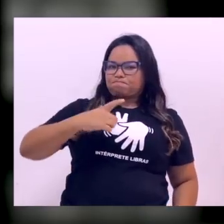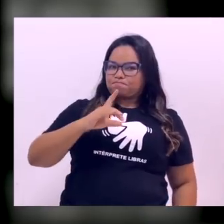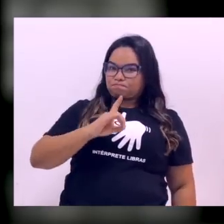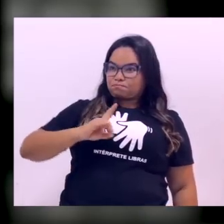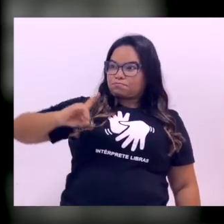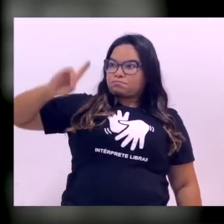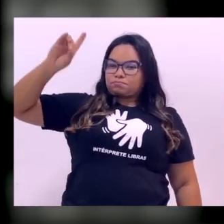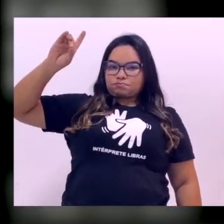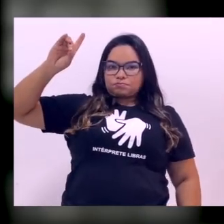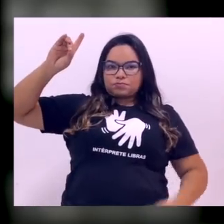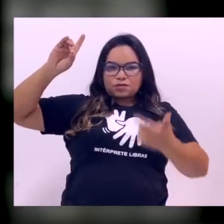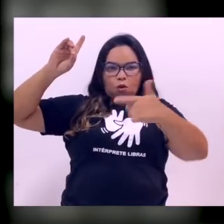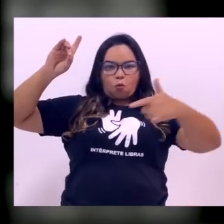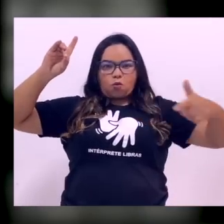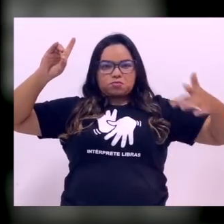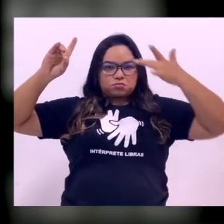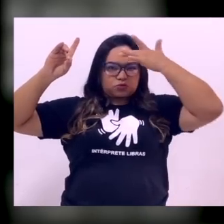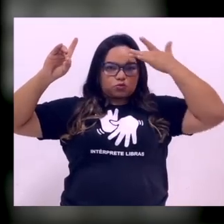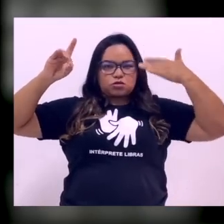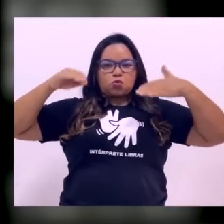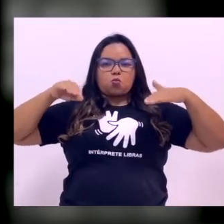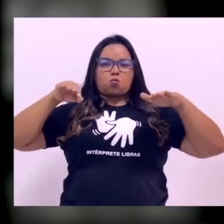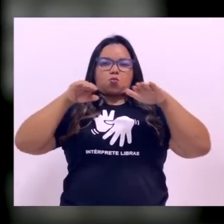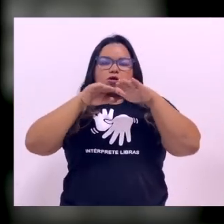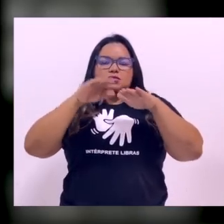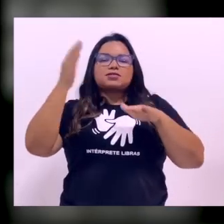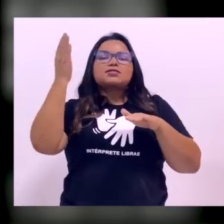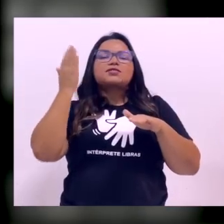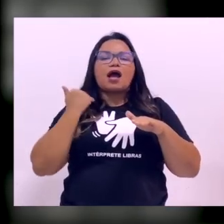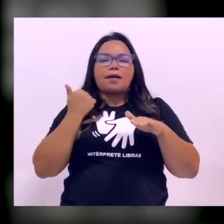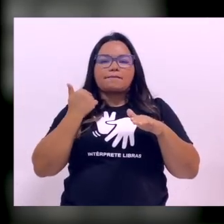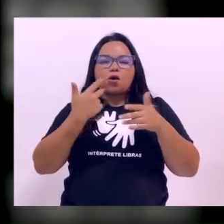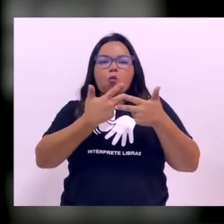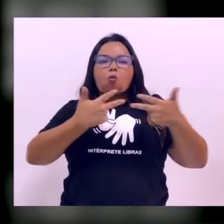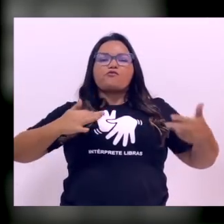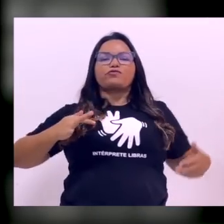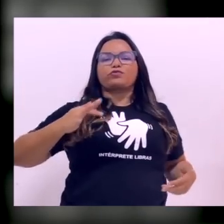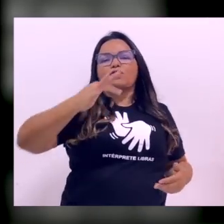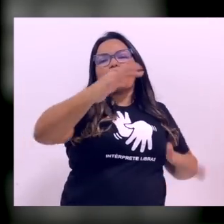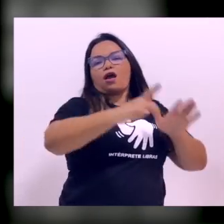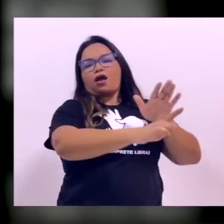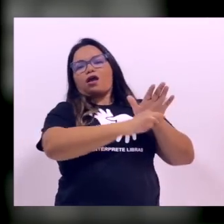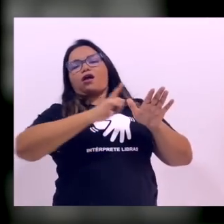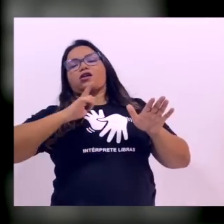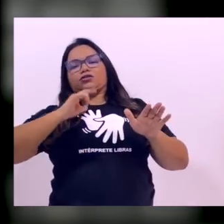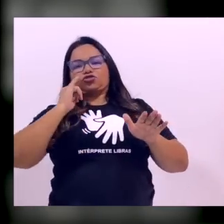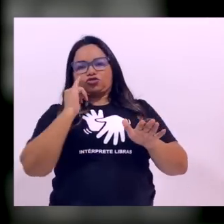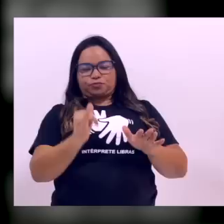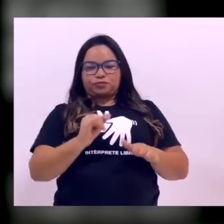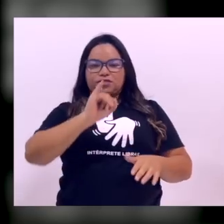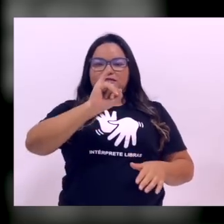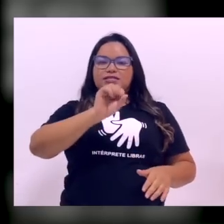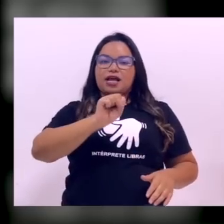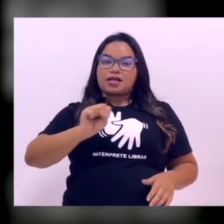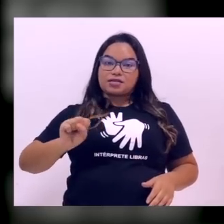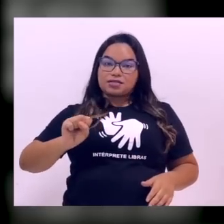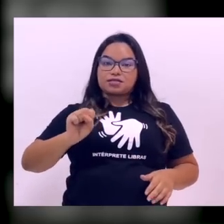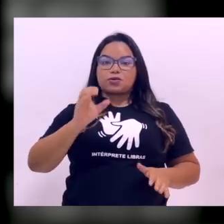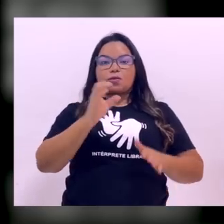como eu, que declara o fim desde o começo e desde os tempos antigos as coisas que ainda não se